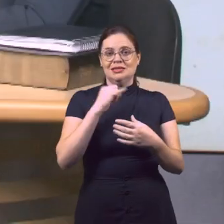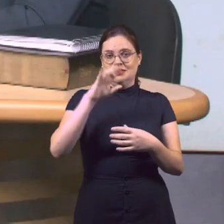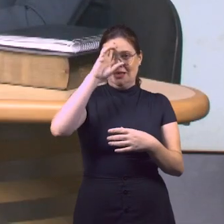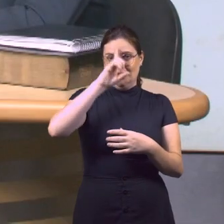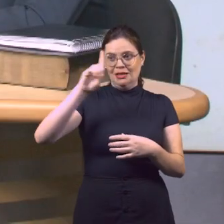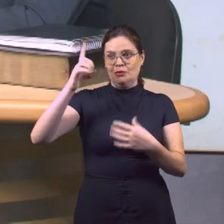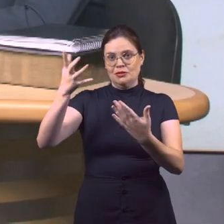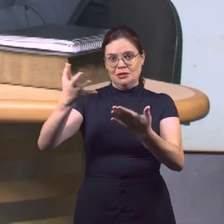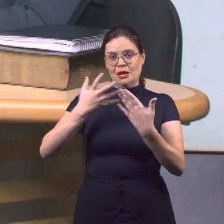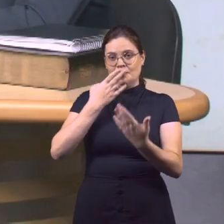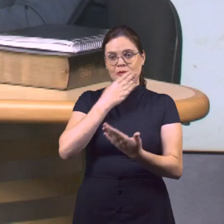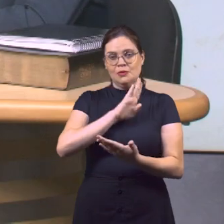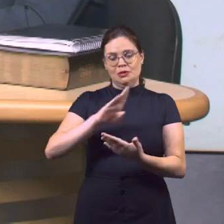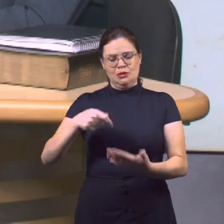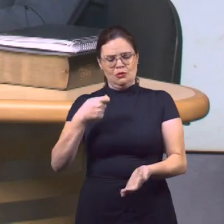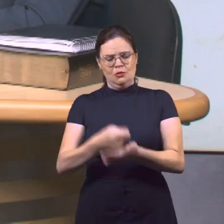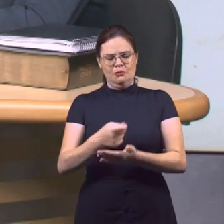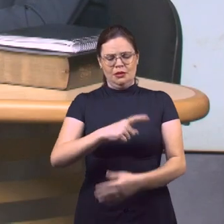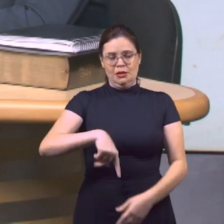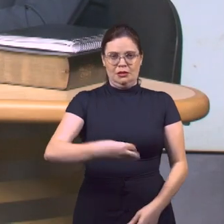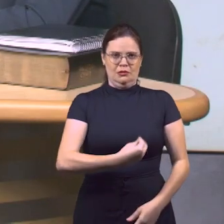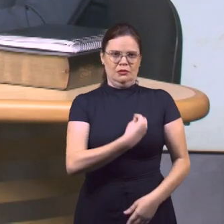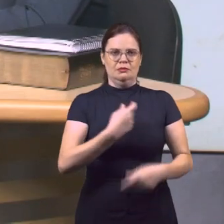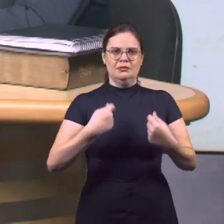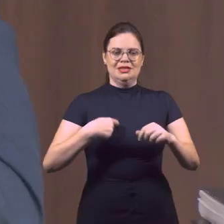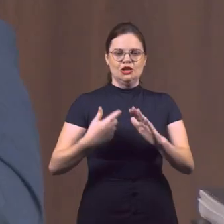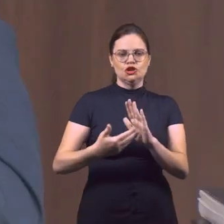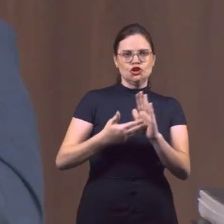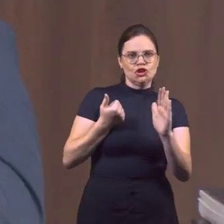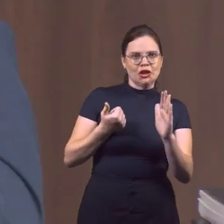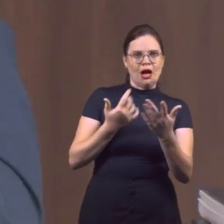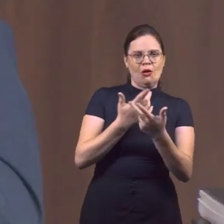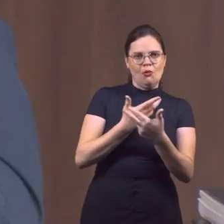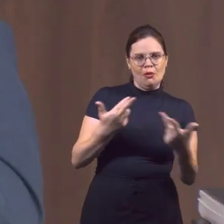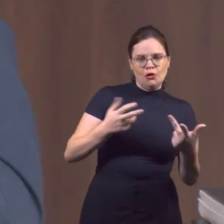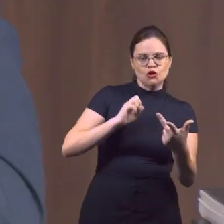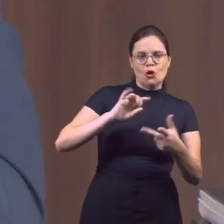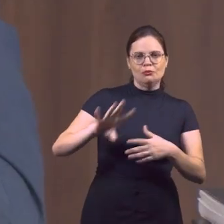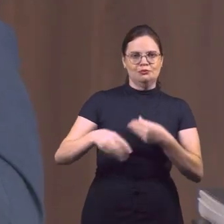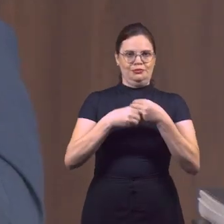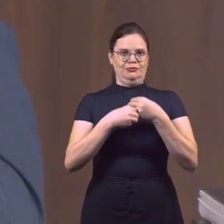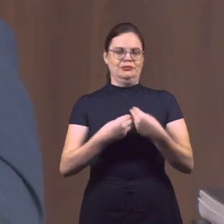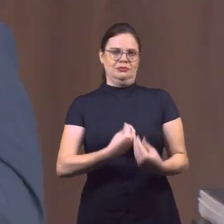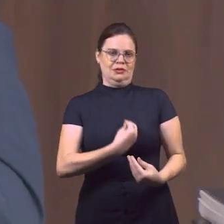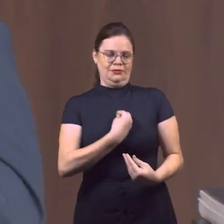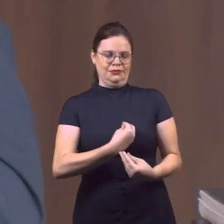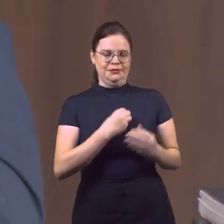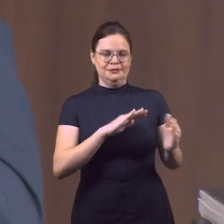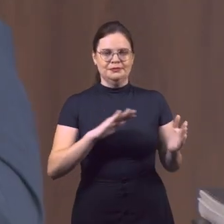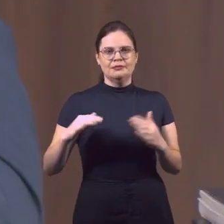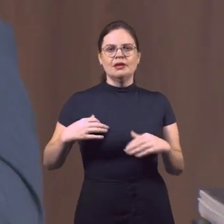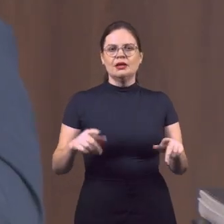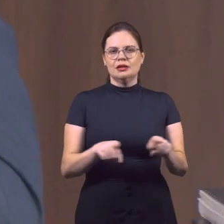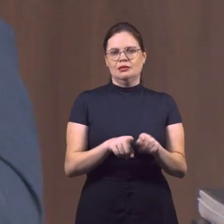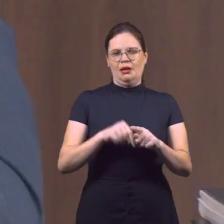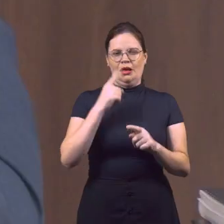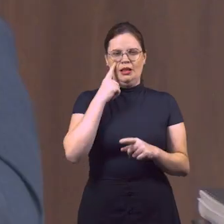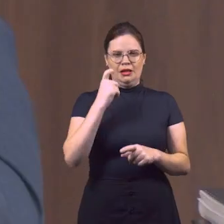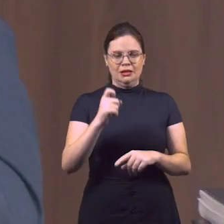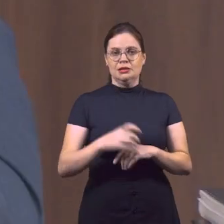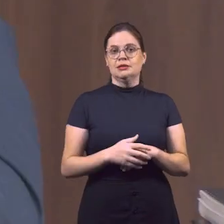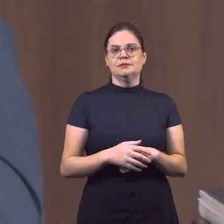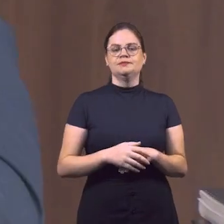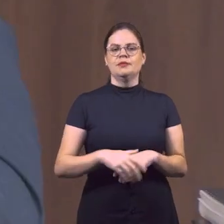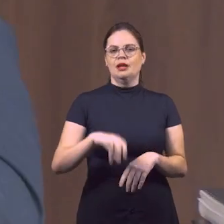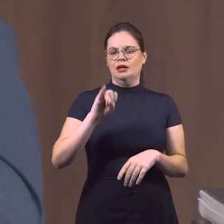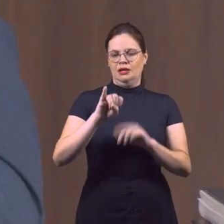uma curiosidade que Deus me deu aqui agora, né? O I ali, no português, é claro, né?